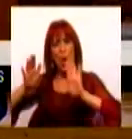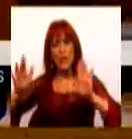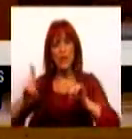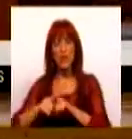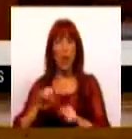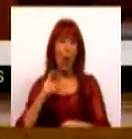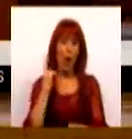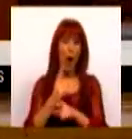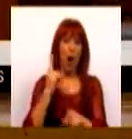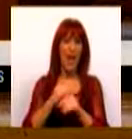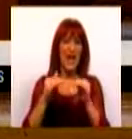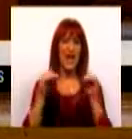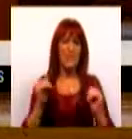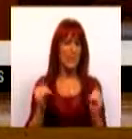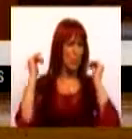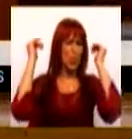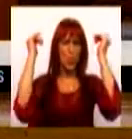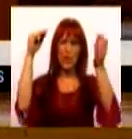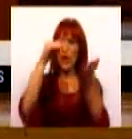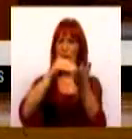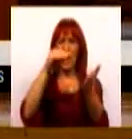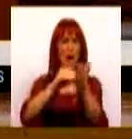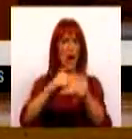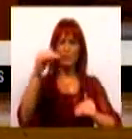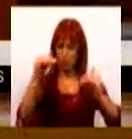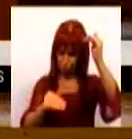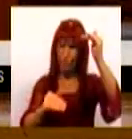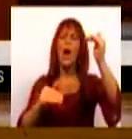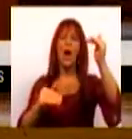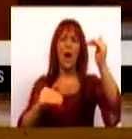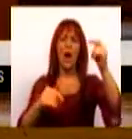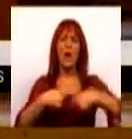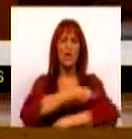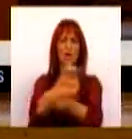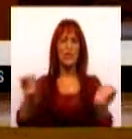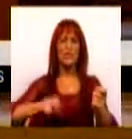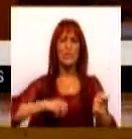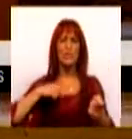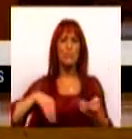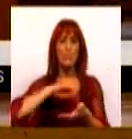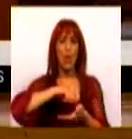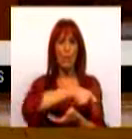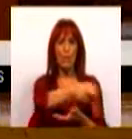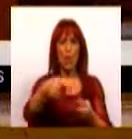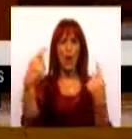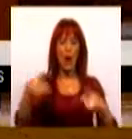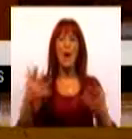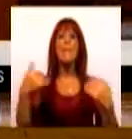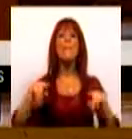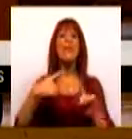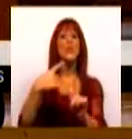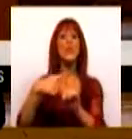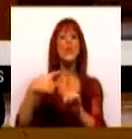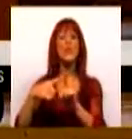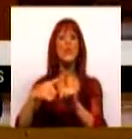na persistência de níveis elevados de pobreza e desigualdade na distribuição de rendimentos. Mas os